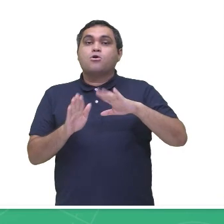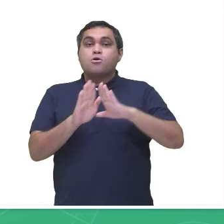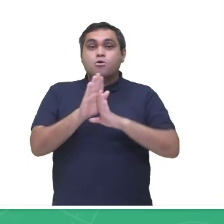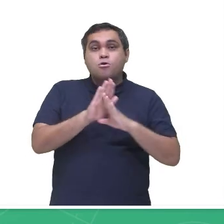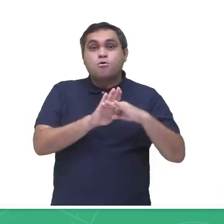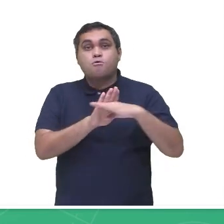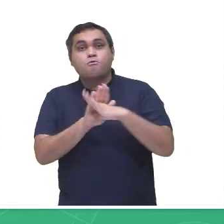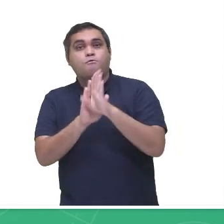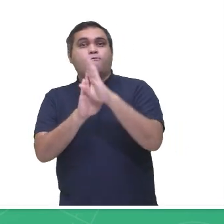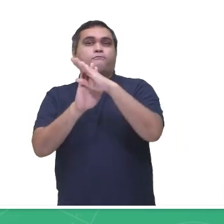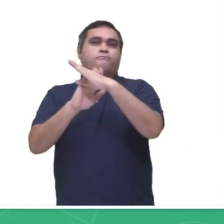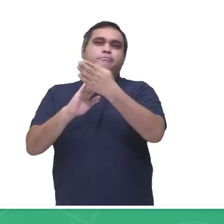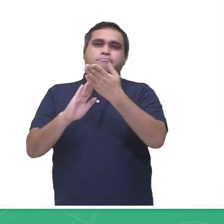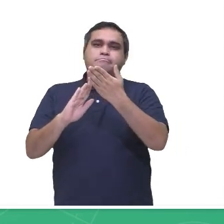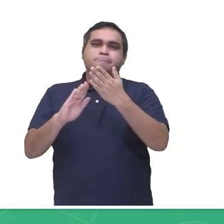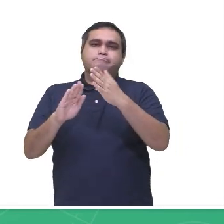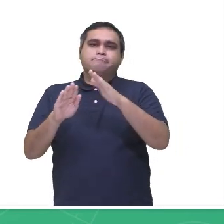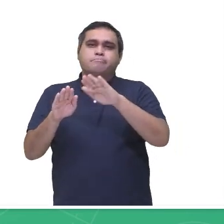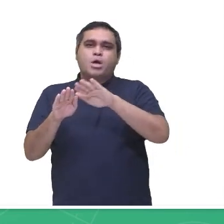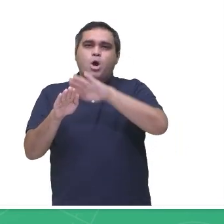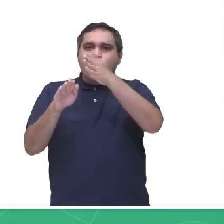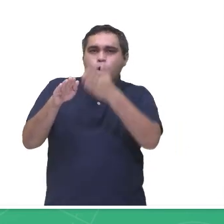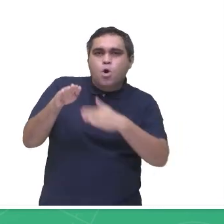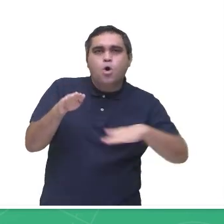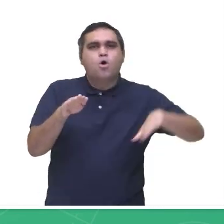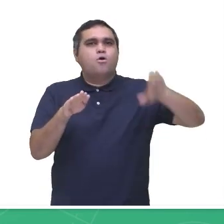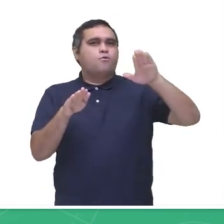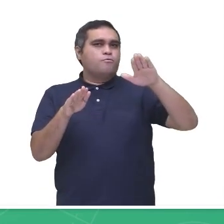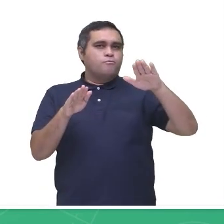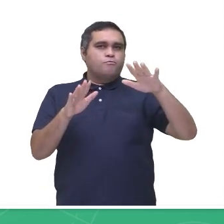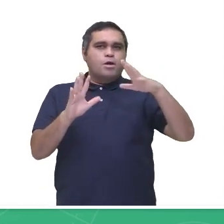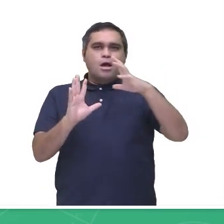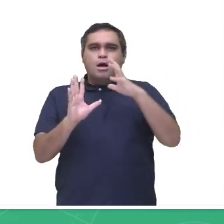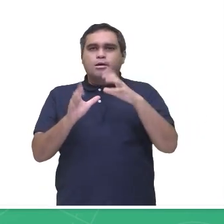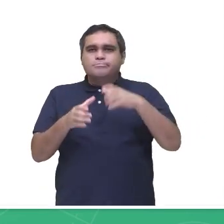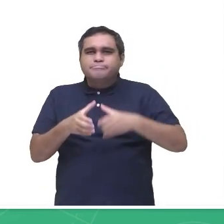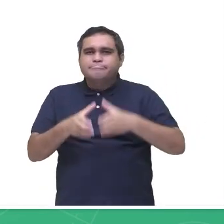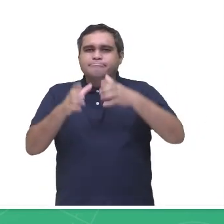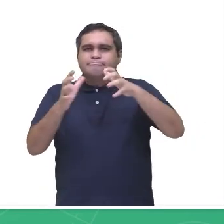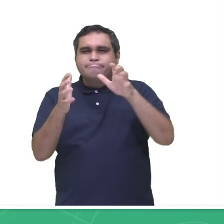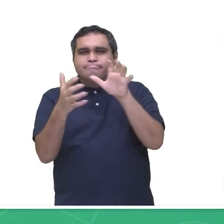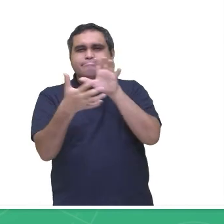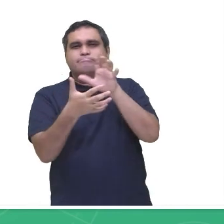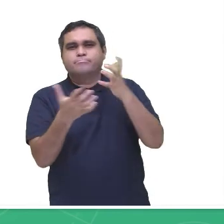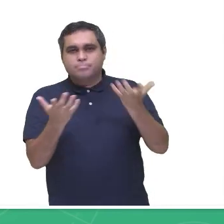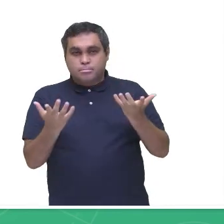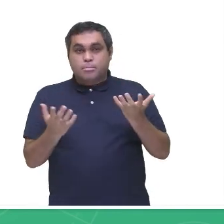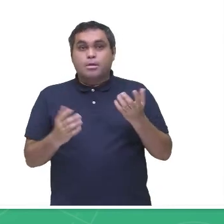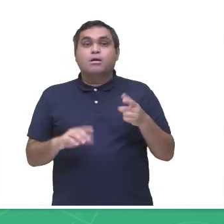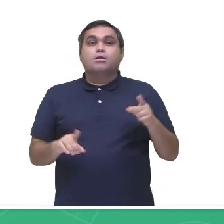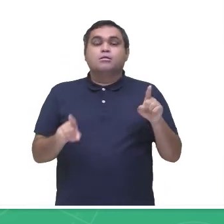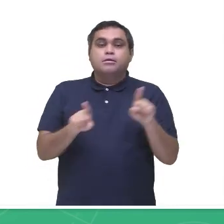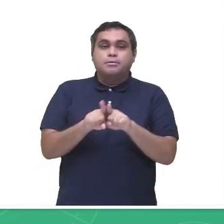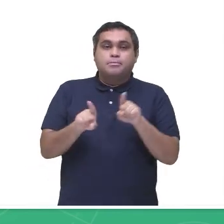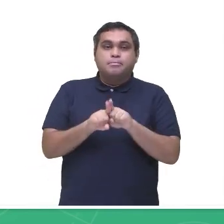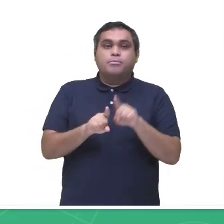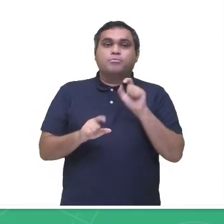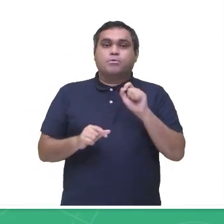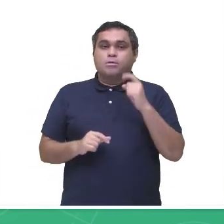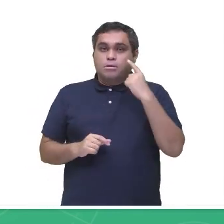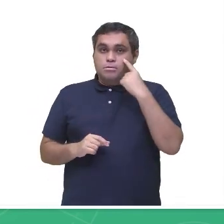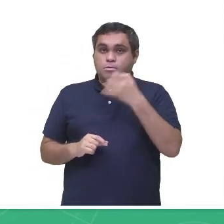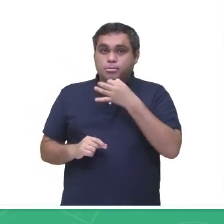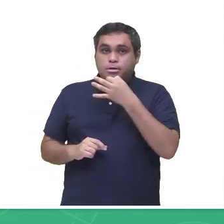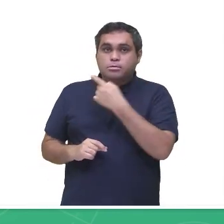e contracurvas, retorcidos, né? E aí nós temos o comentário. O que nós temos no comentário? No período barroco,